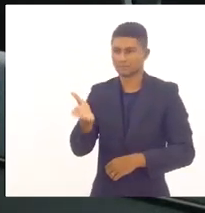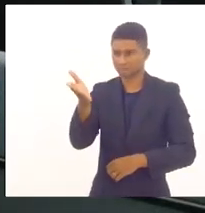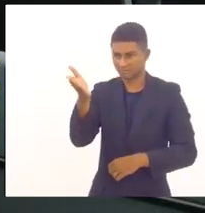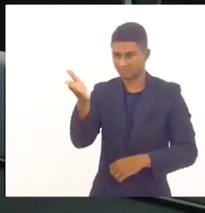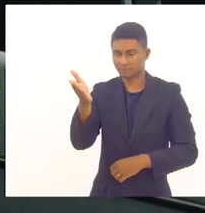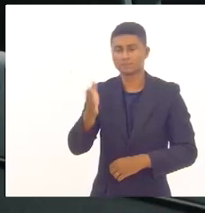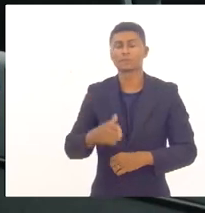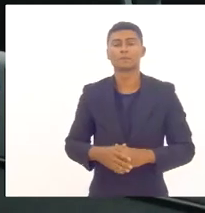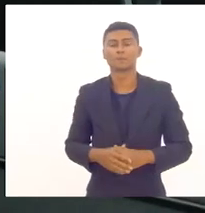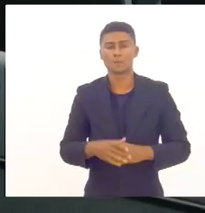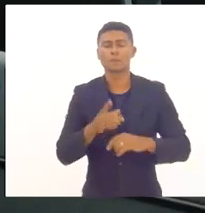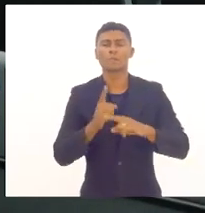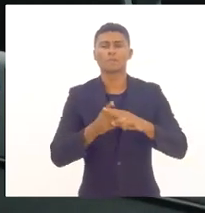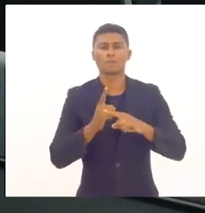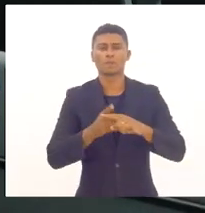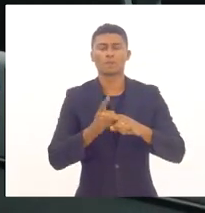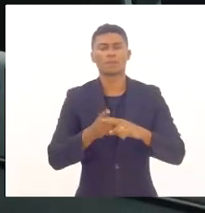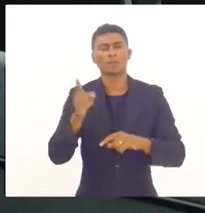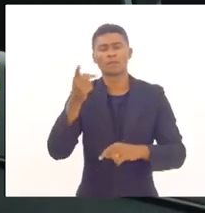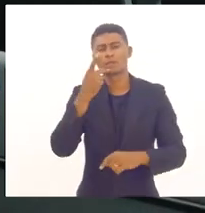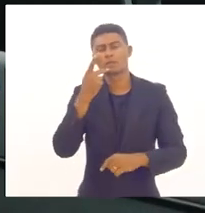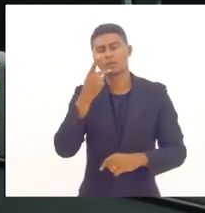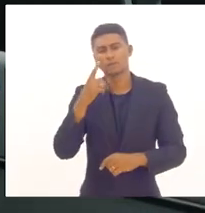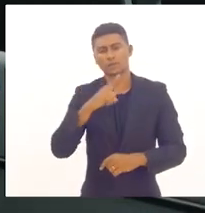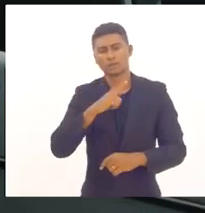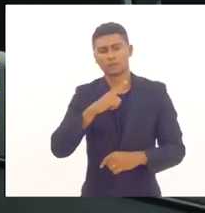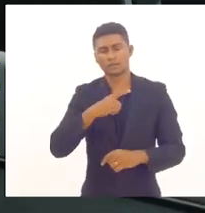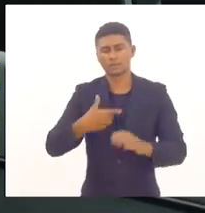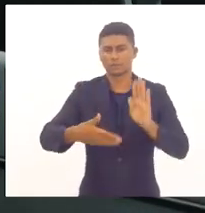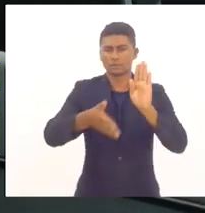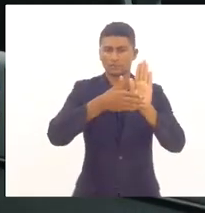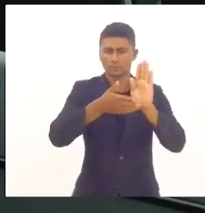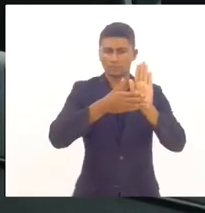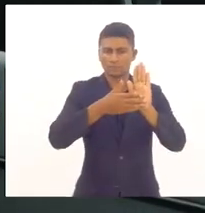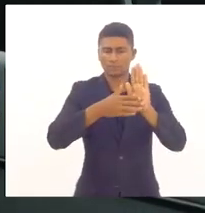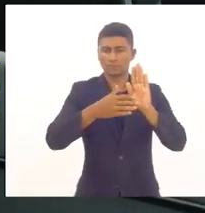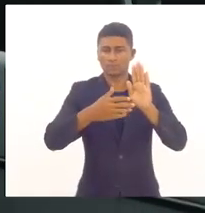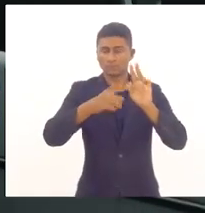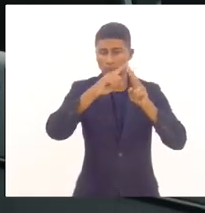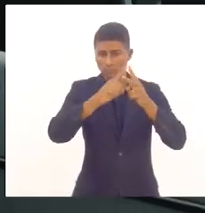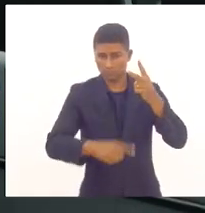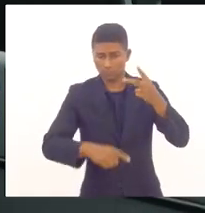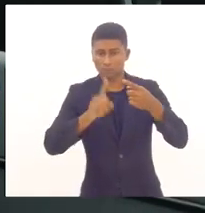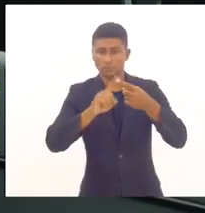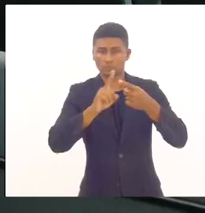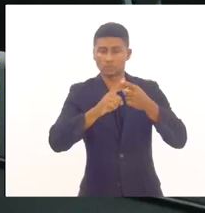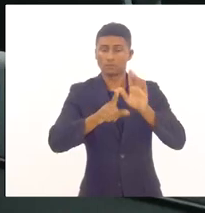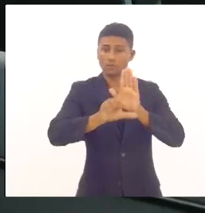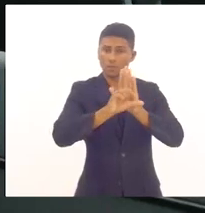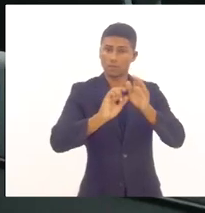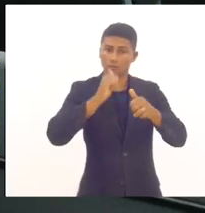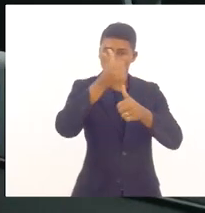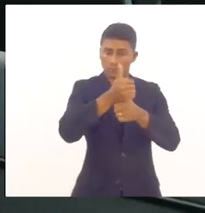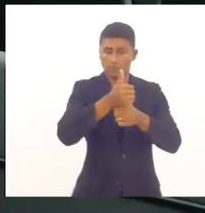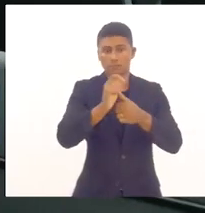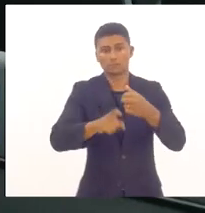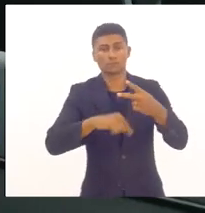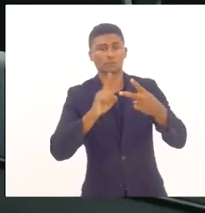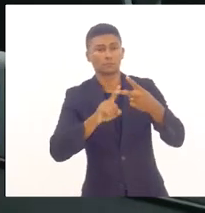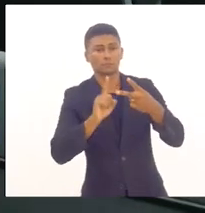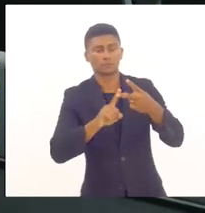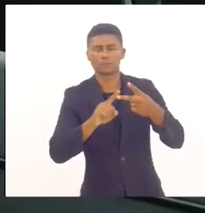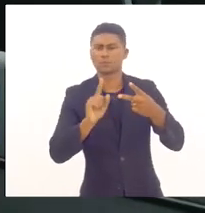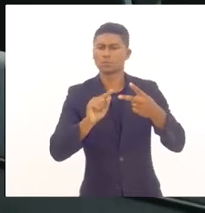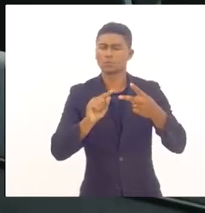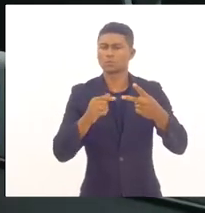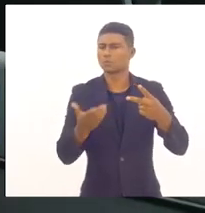que nós temos duas propostas, uma de substituir a lei e outra de, se eu